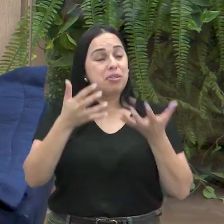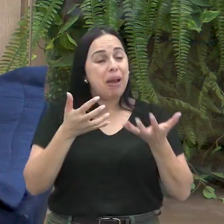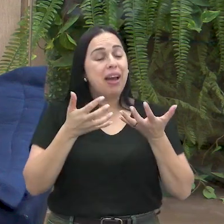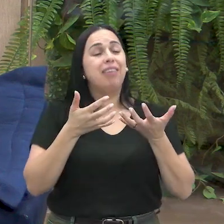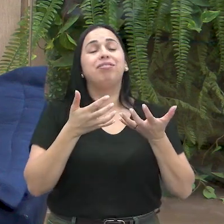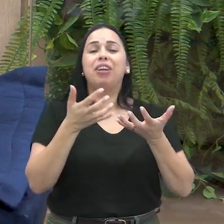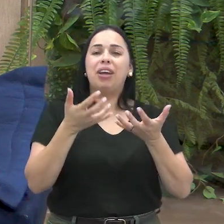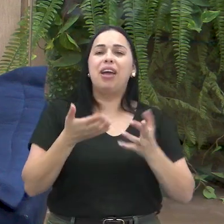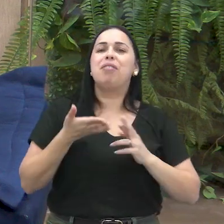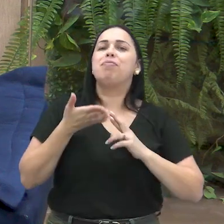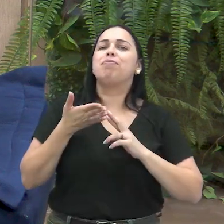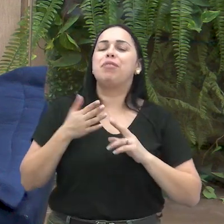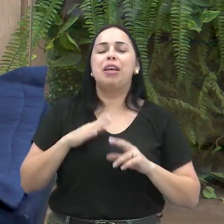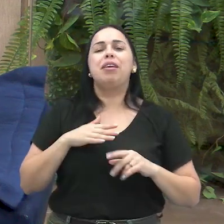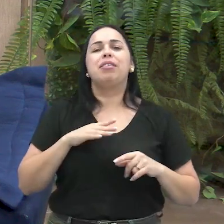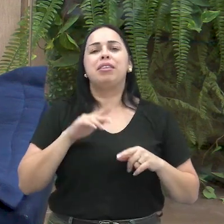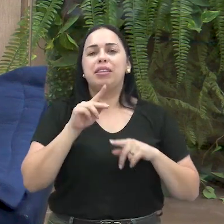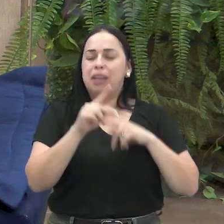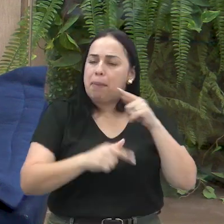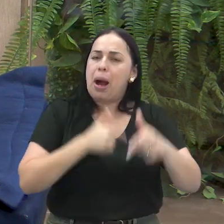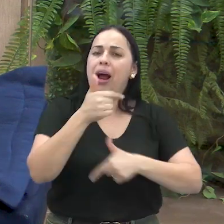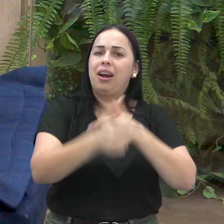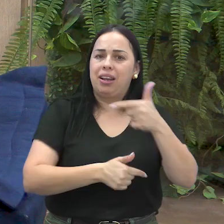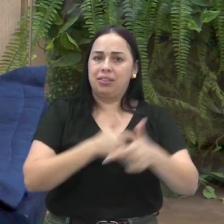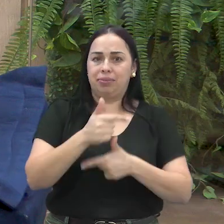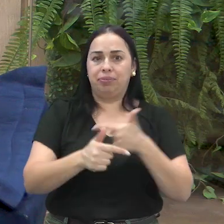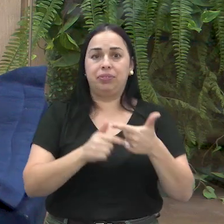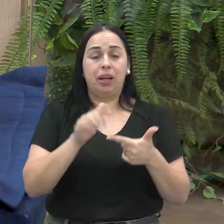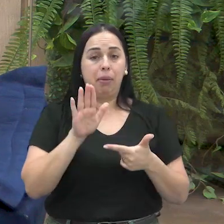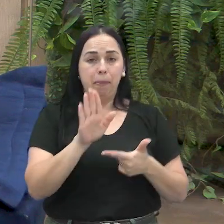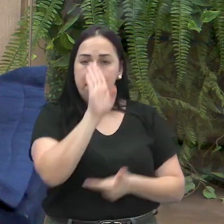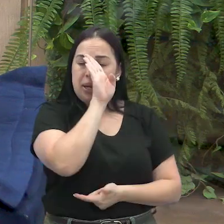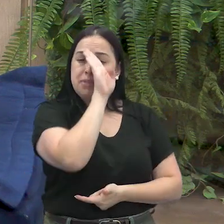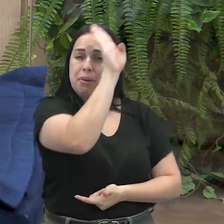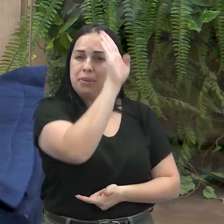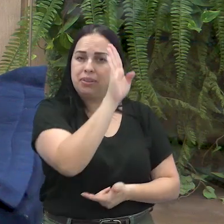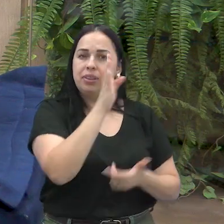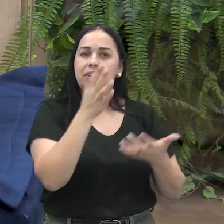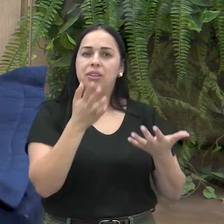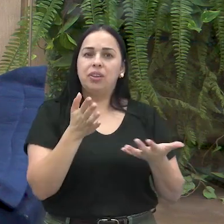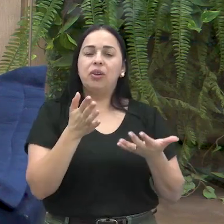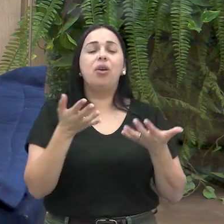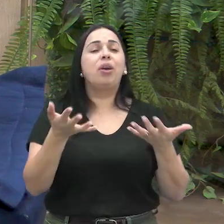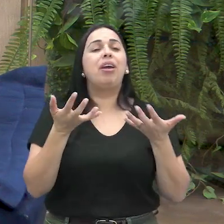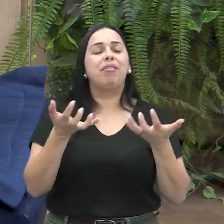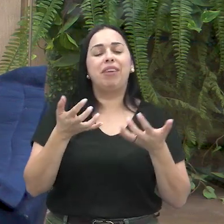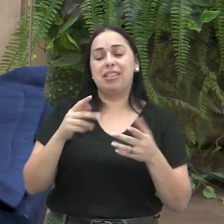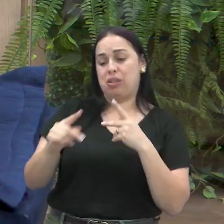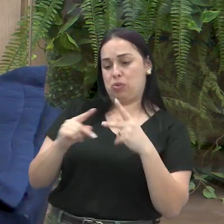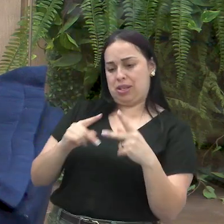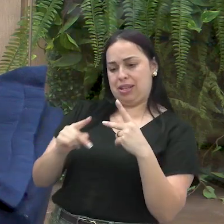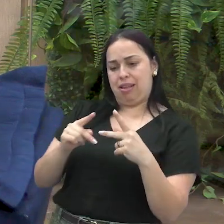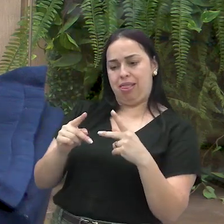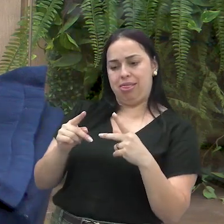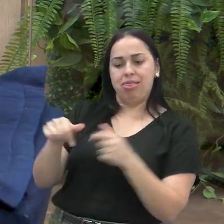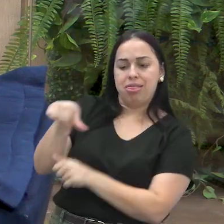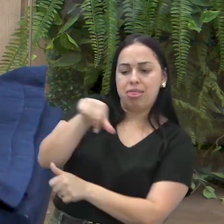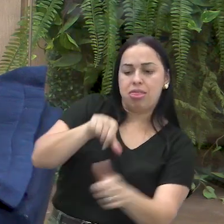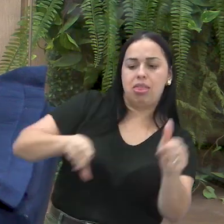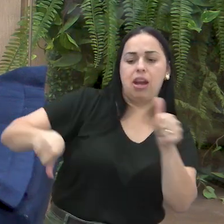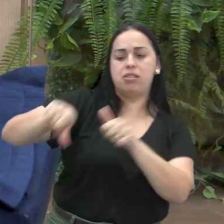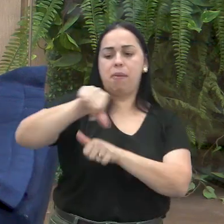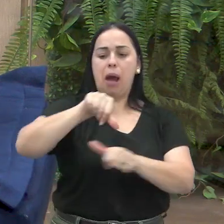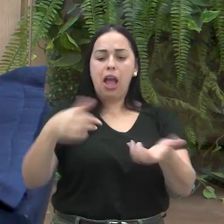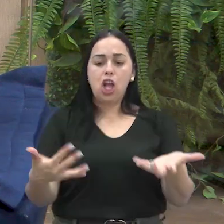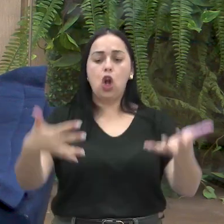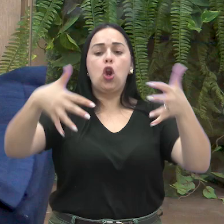Continuar nosso trabalho e principalmente, né? Você no começo falou algumas bandeiras, mas gostaria de ver São José dos Campos se transformar